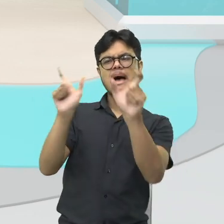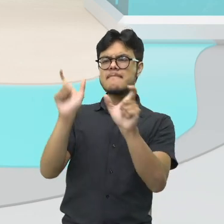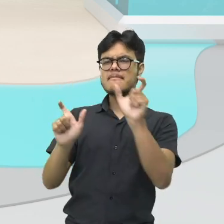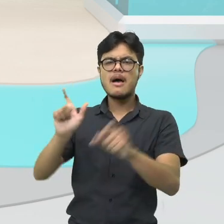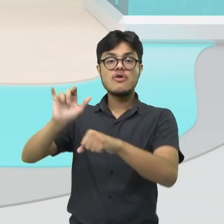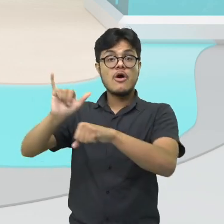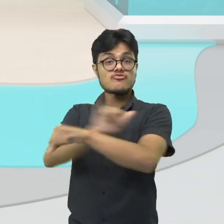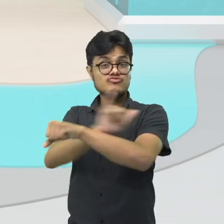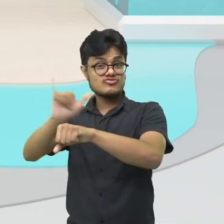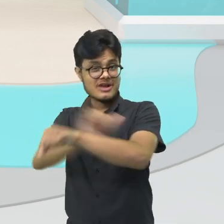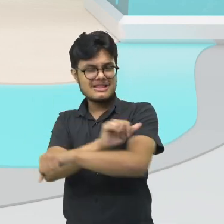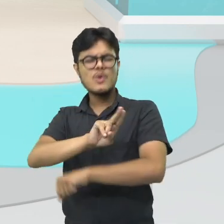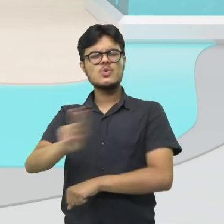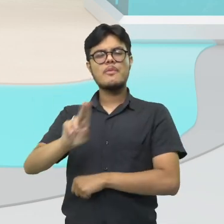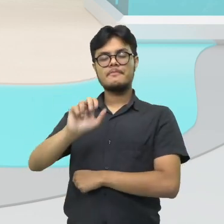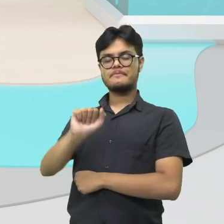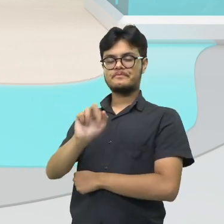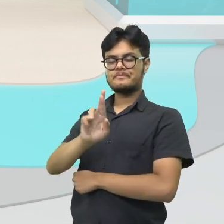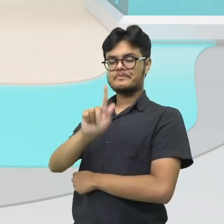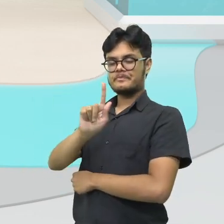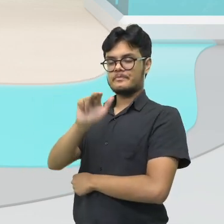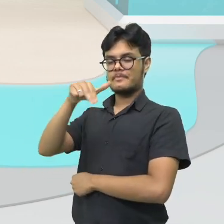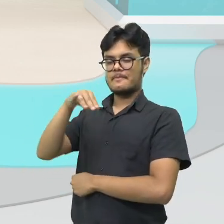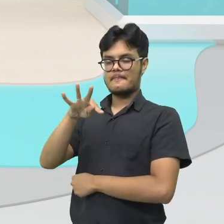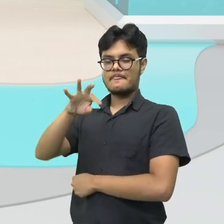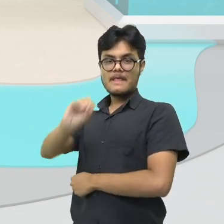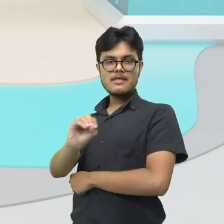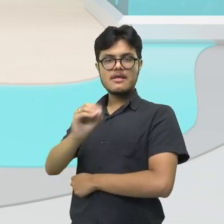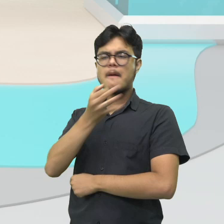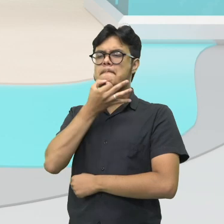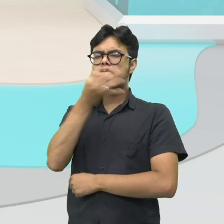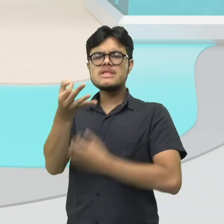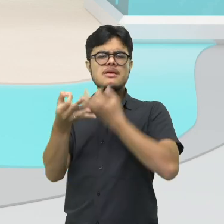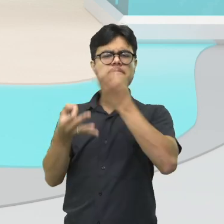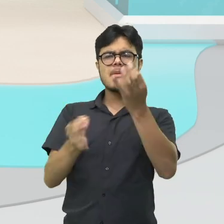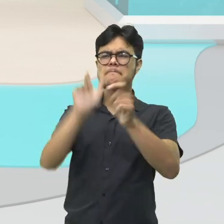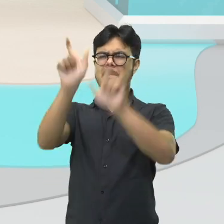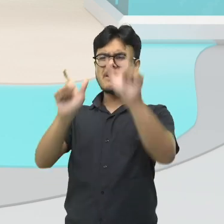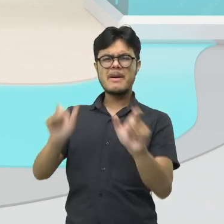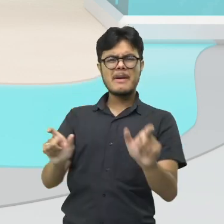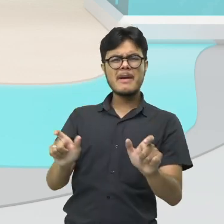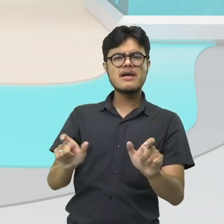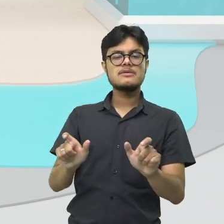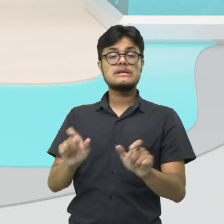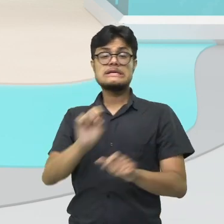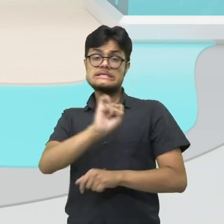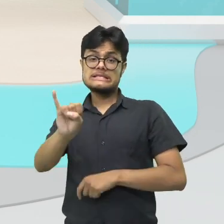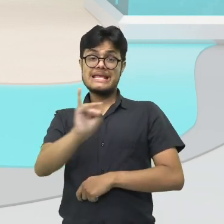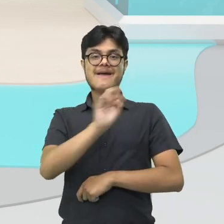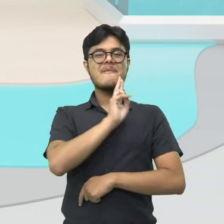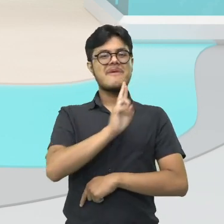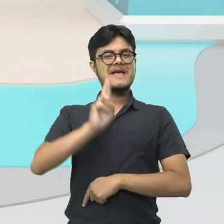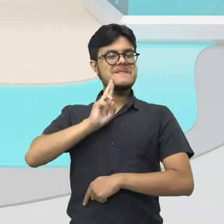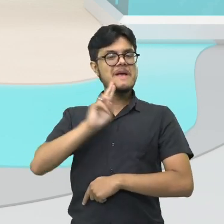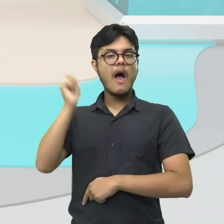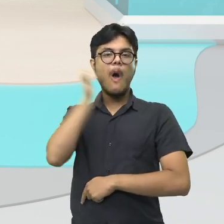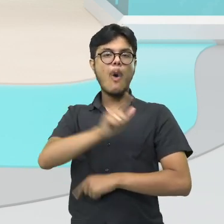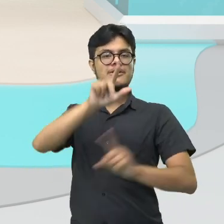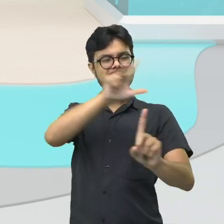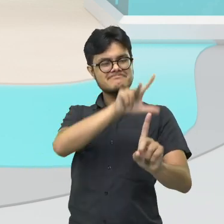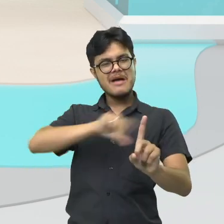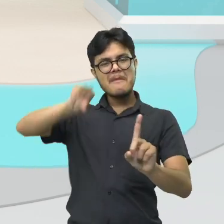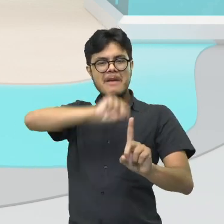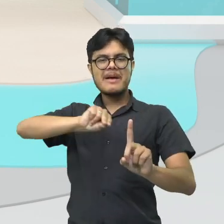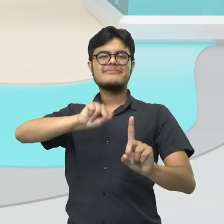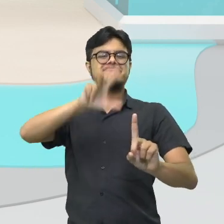Para criticar ou para promover aquele alimento, promover um restaurante, é que ele vai convencer, com esses argumentos, ele